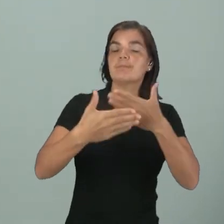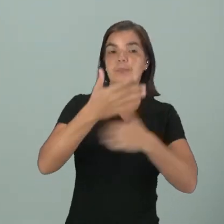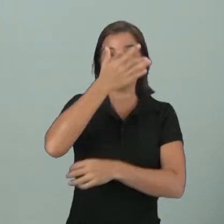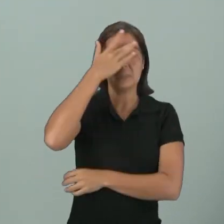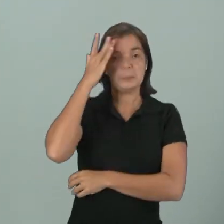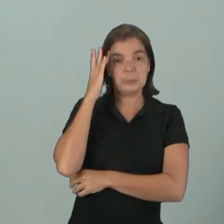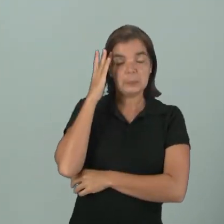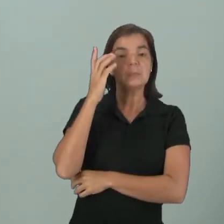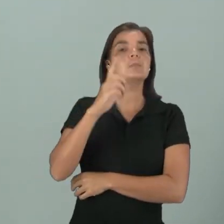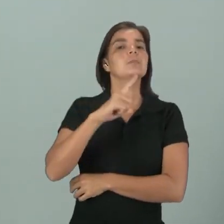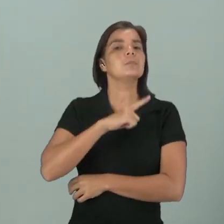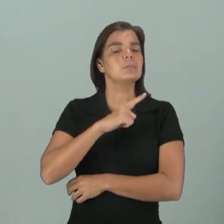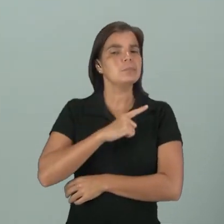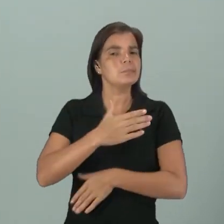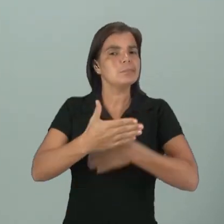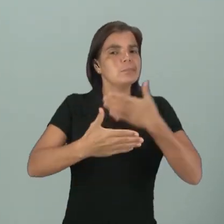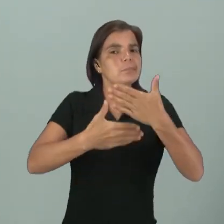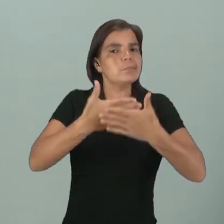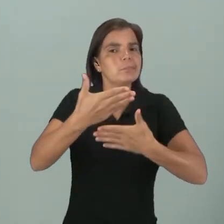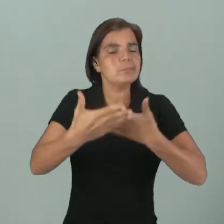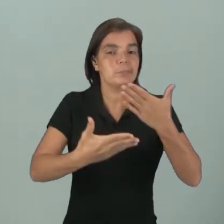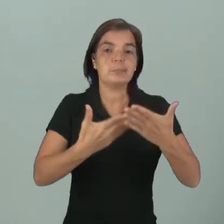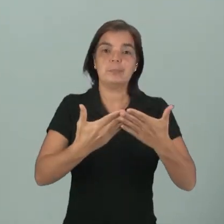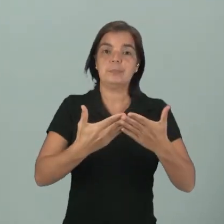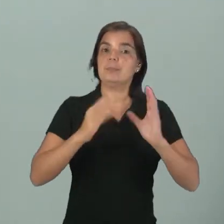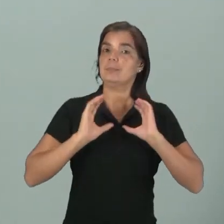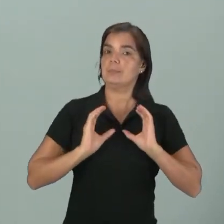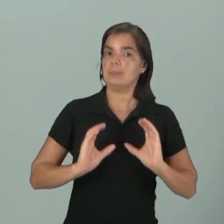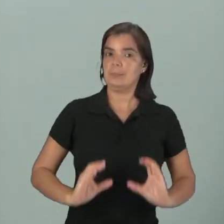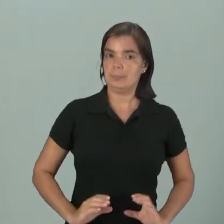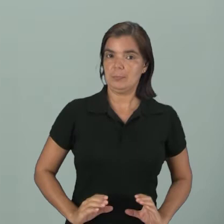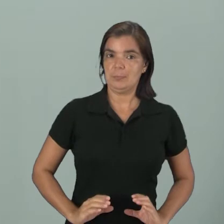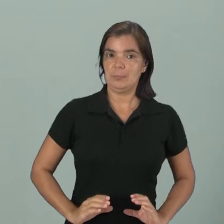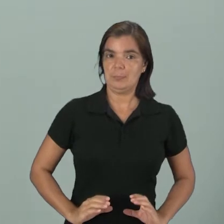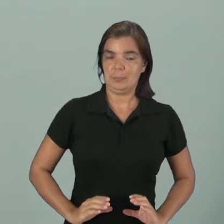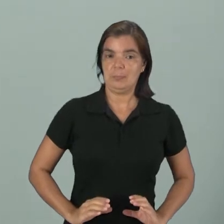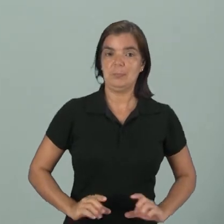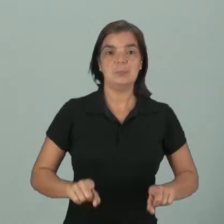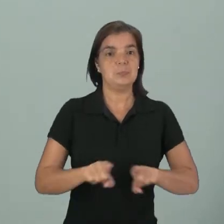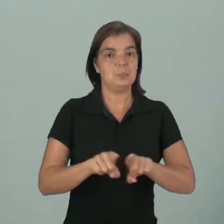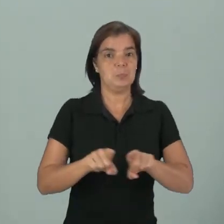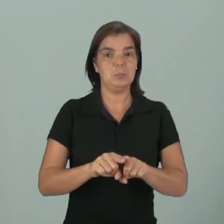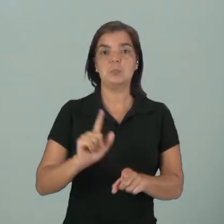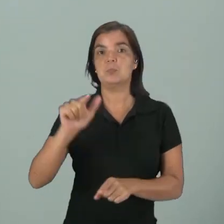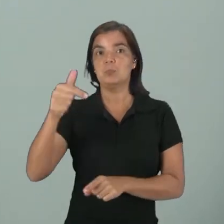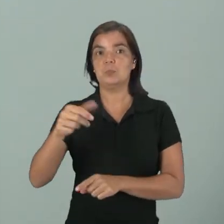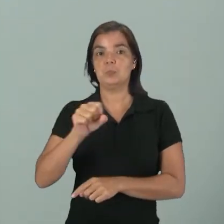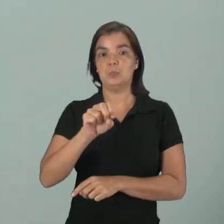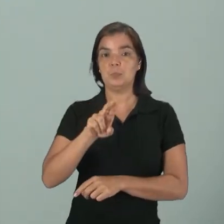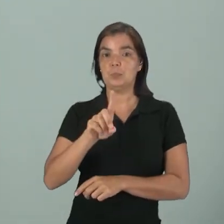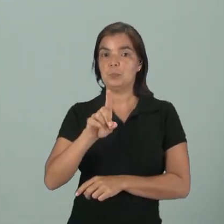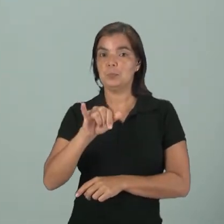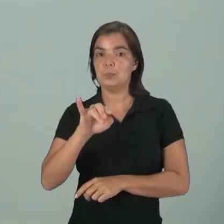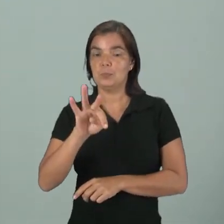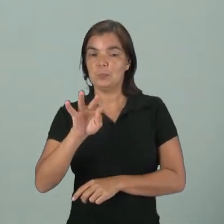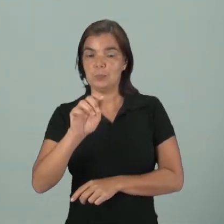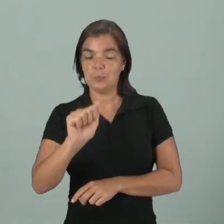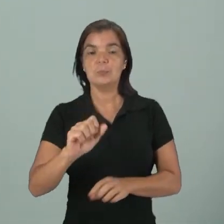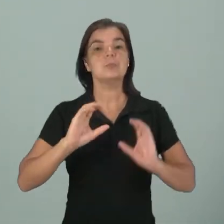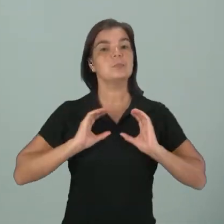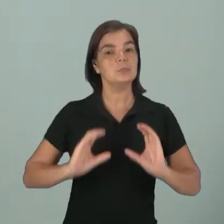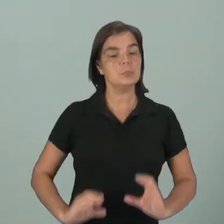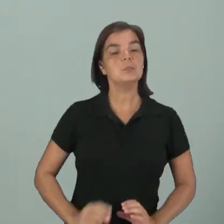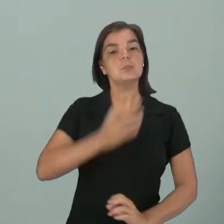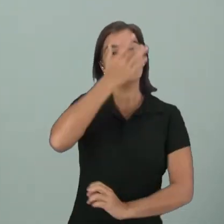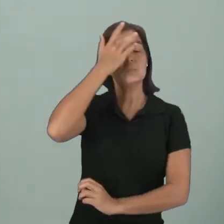as pessoas elas passam a ser tratadas como cidadãs e não mais como súditas. Ser cidadão é ser